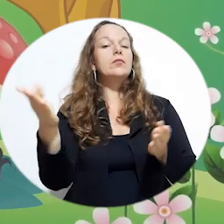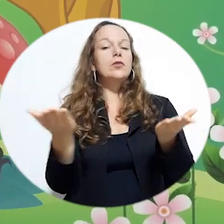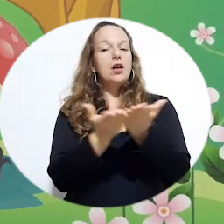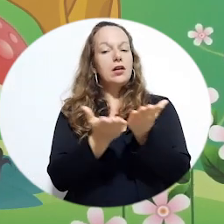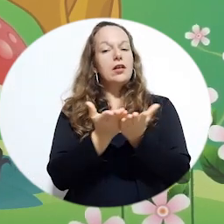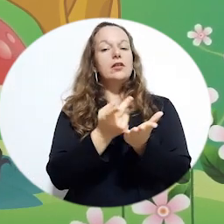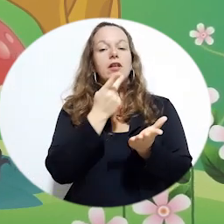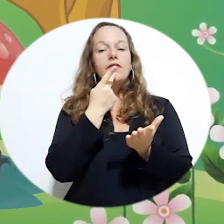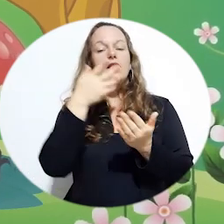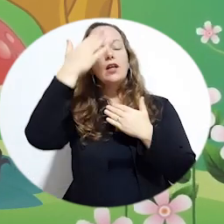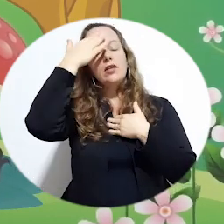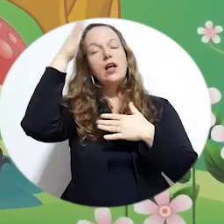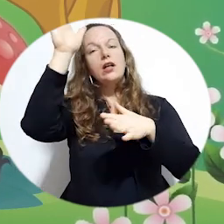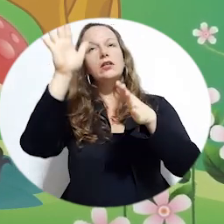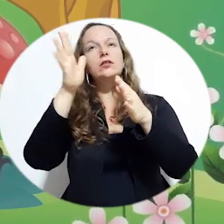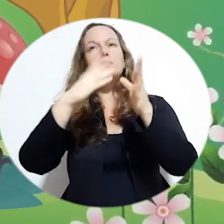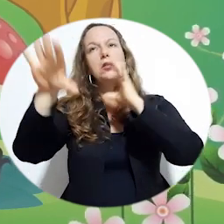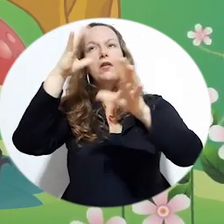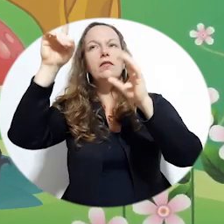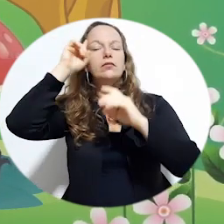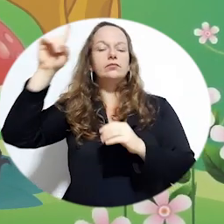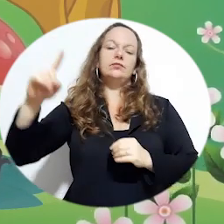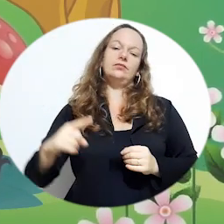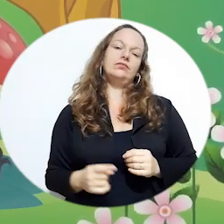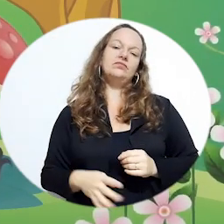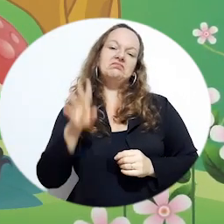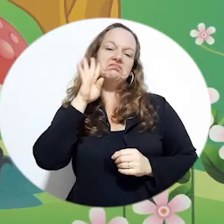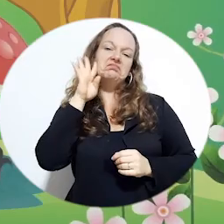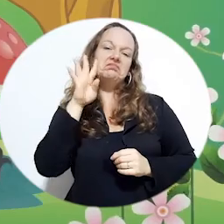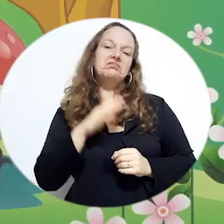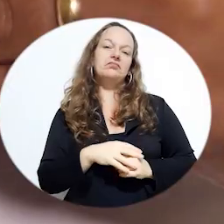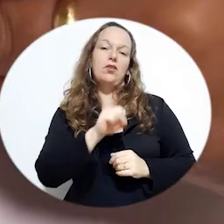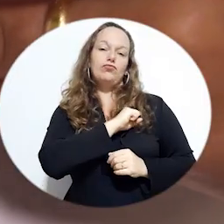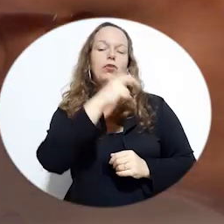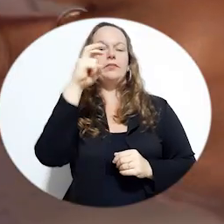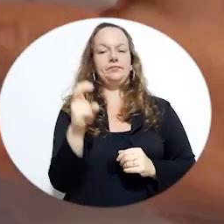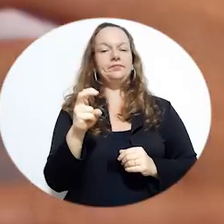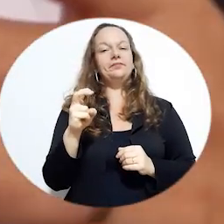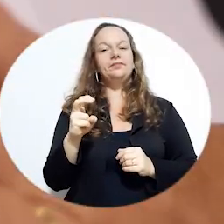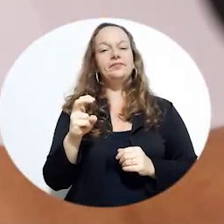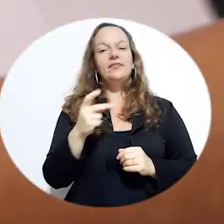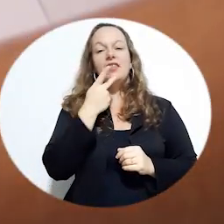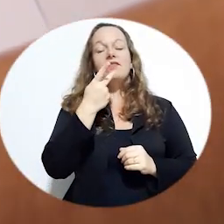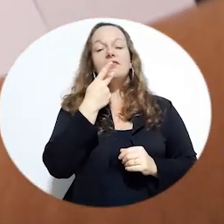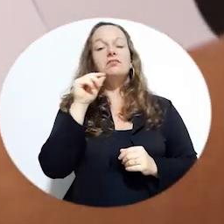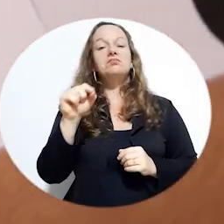igreja para adorar a Deus. Legal, né? O quinto mandamento